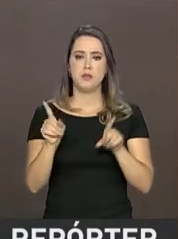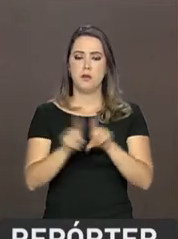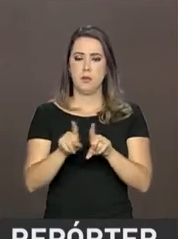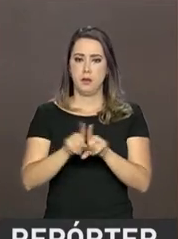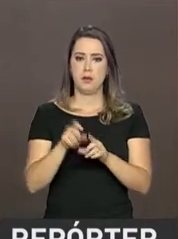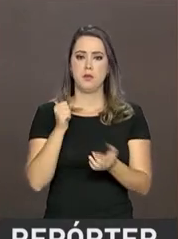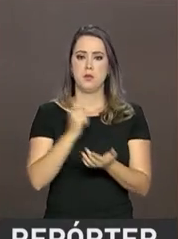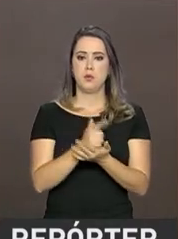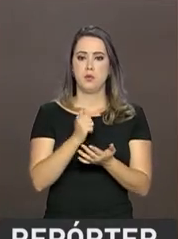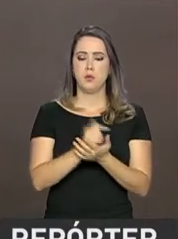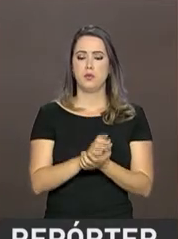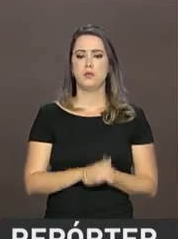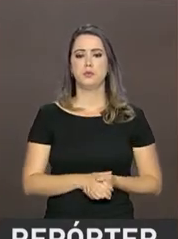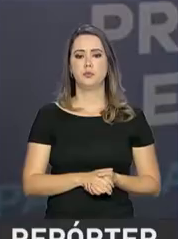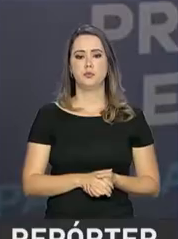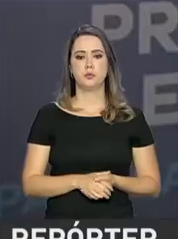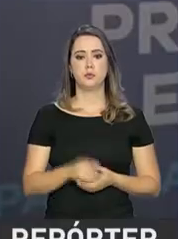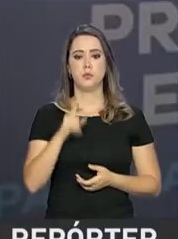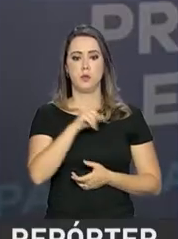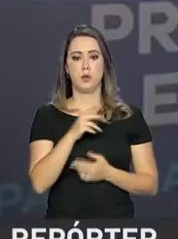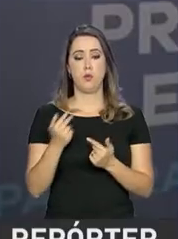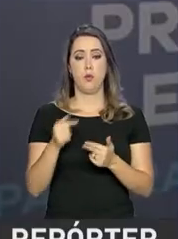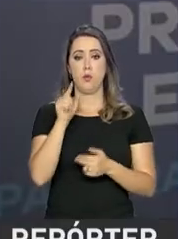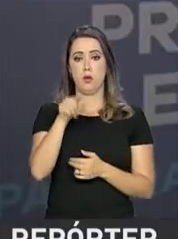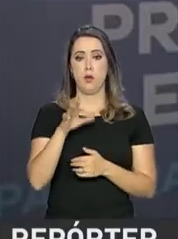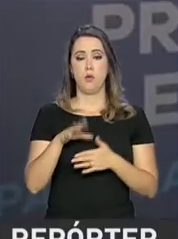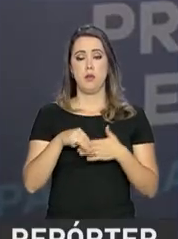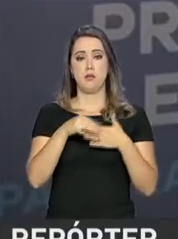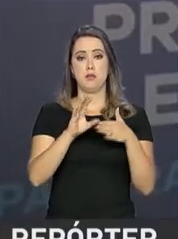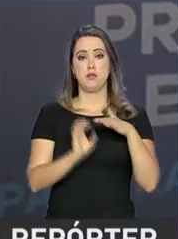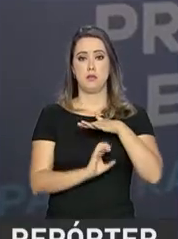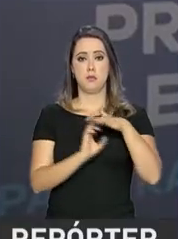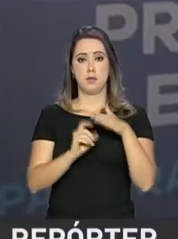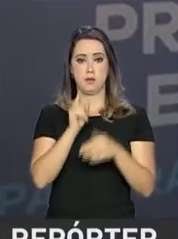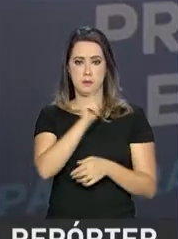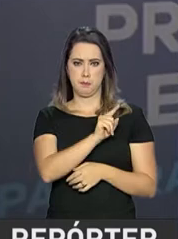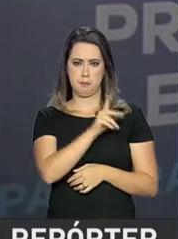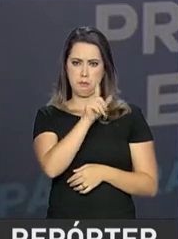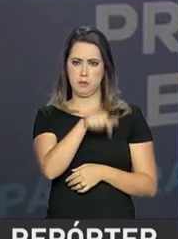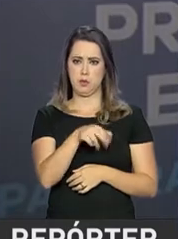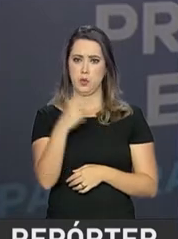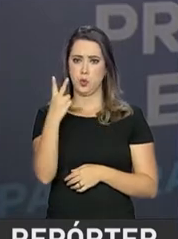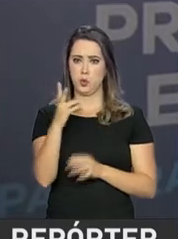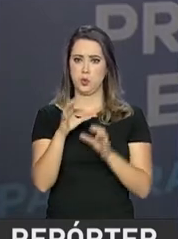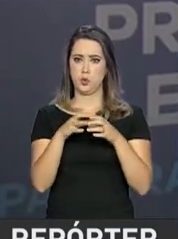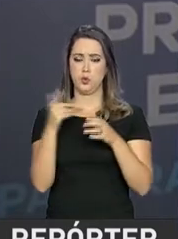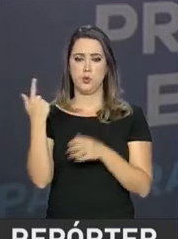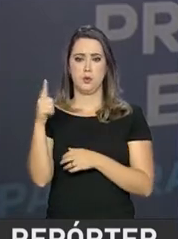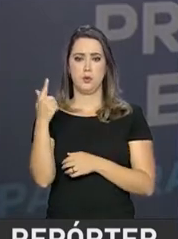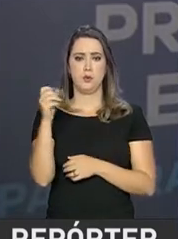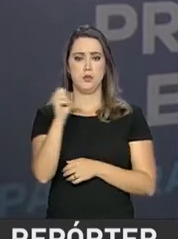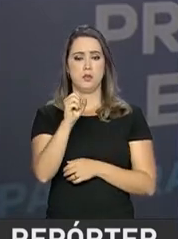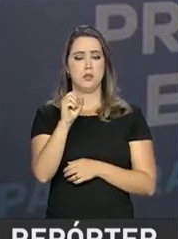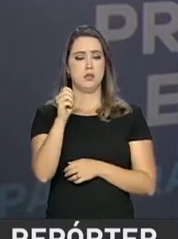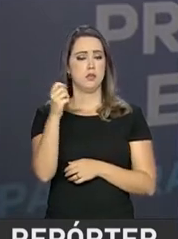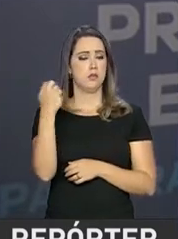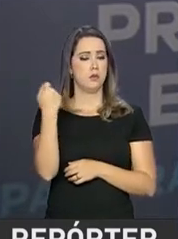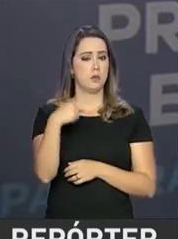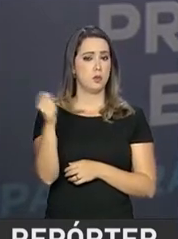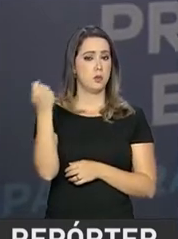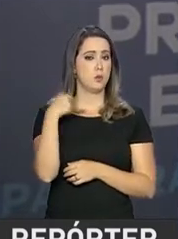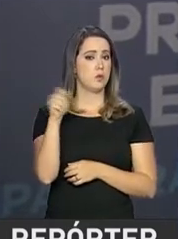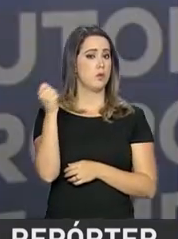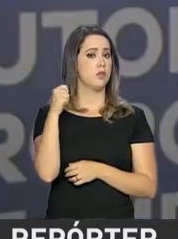o caso do consórcio liderado por este empresário dois lotes foram arrematados em goiás e no rio grande do sul